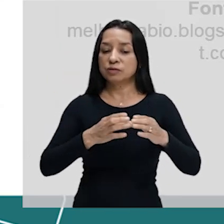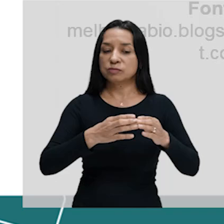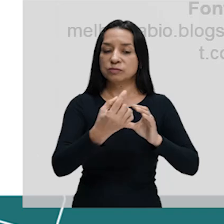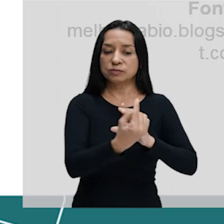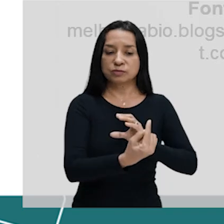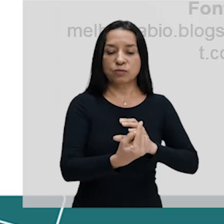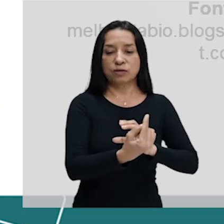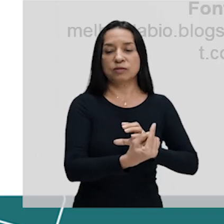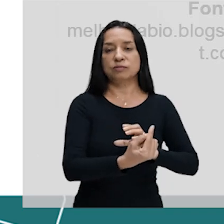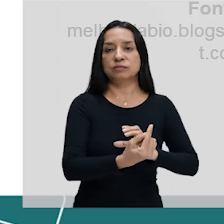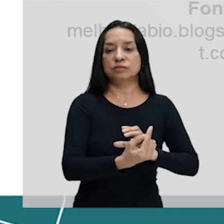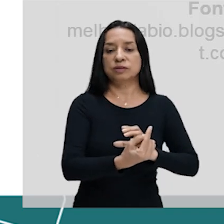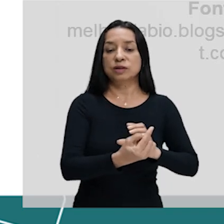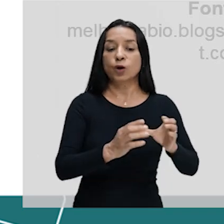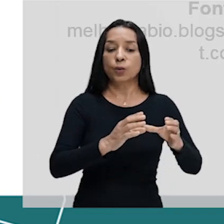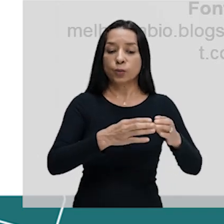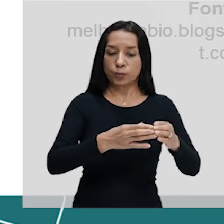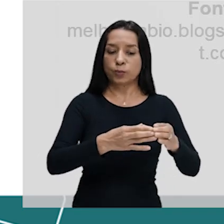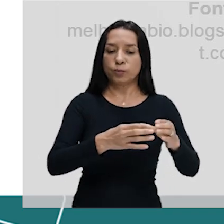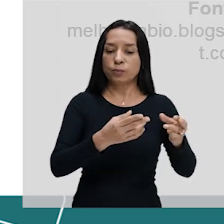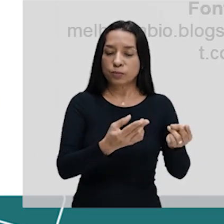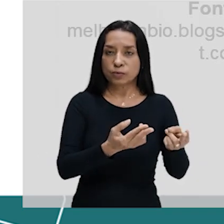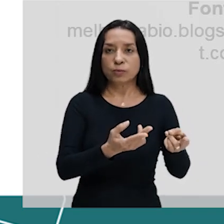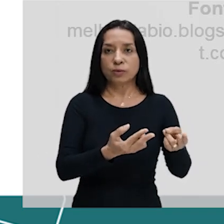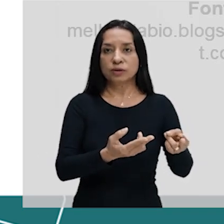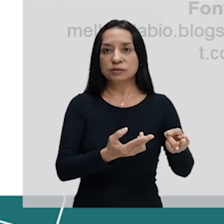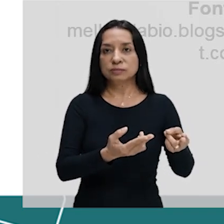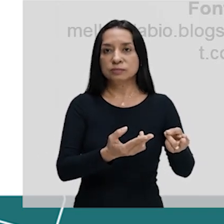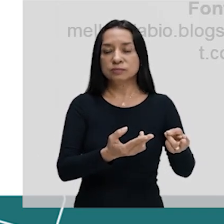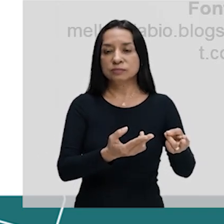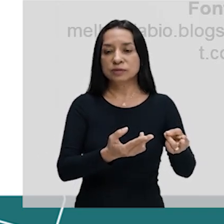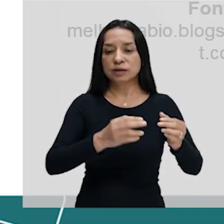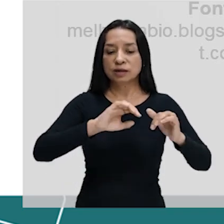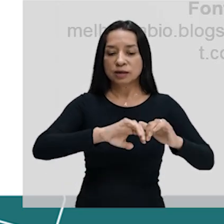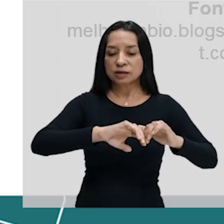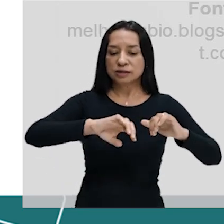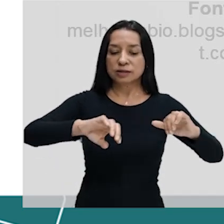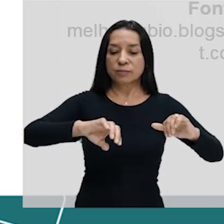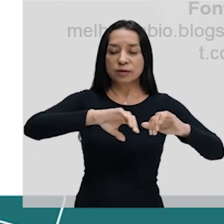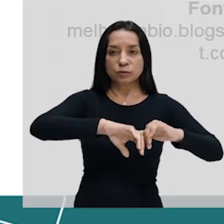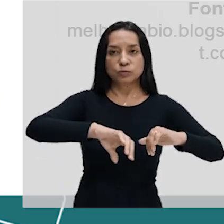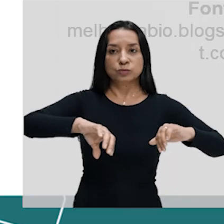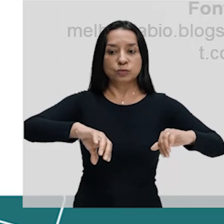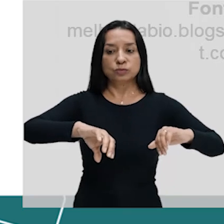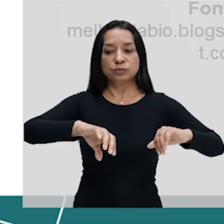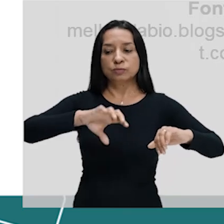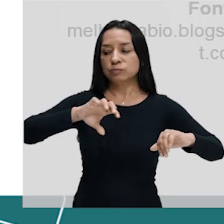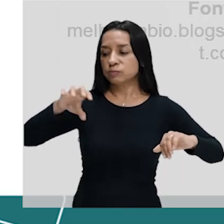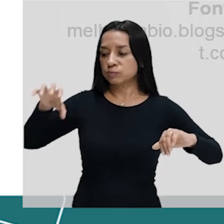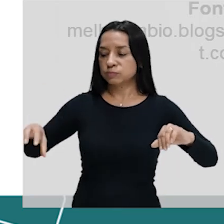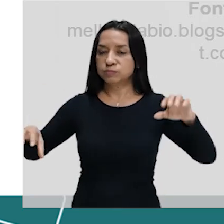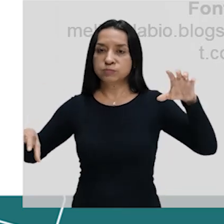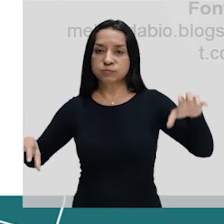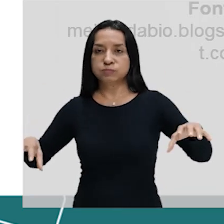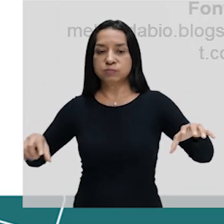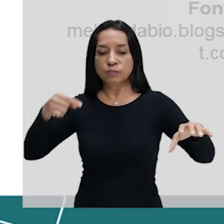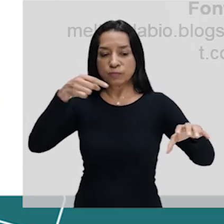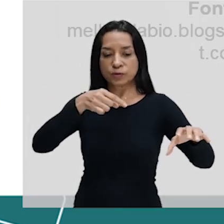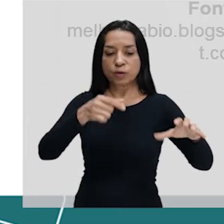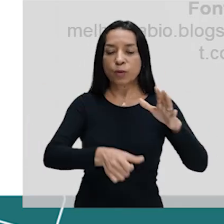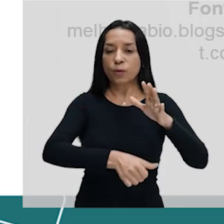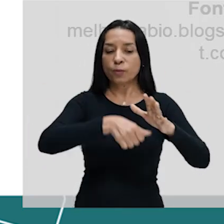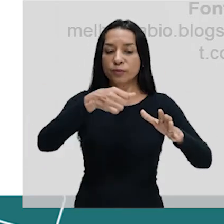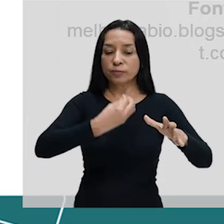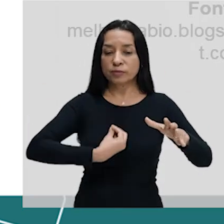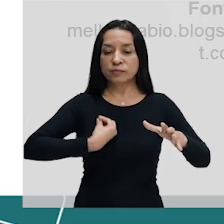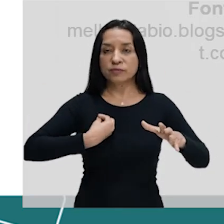da mesma espécie, esse grupo de indivíduos da mesma espécie ele vai ser separado em dois grupos diferentes. Um primeiro grupo vai viver